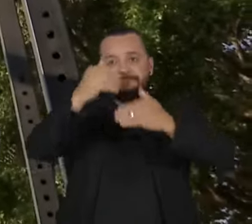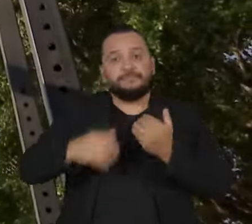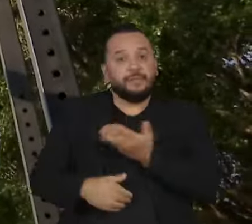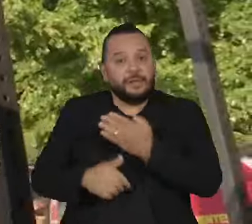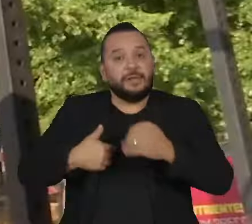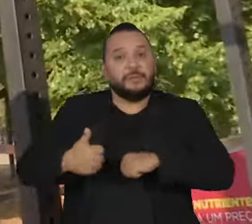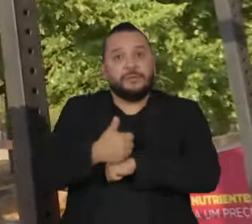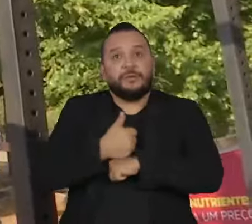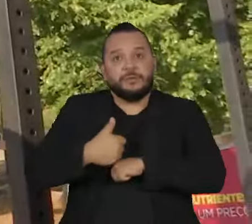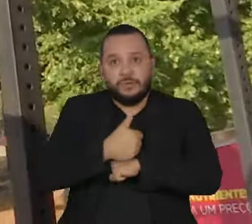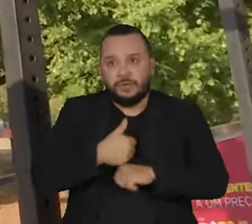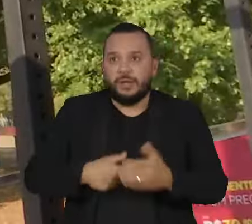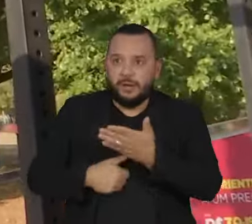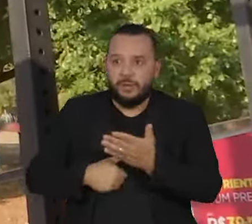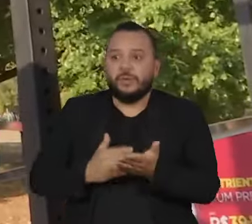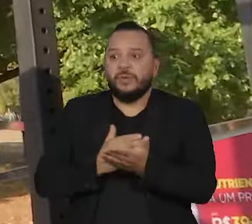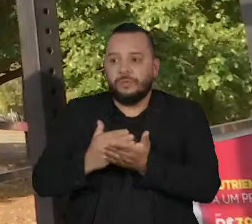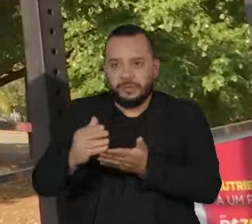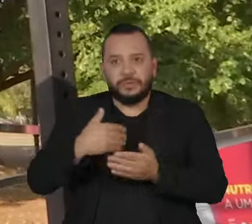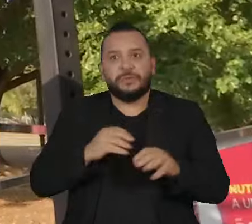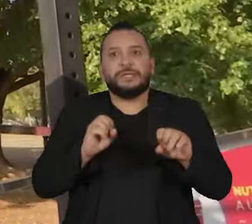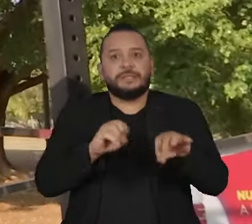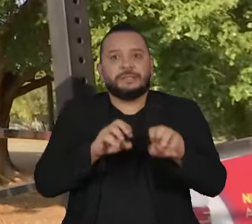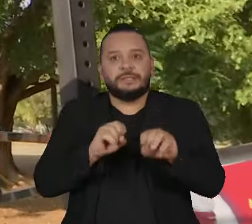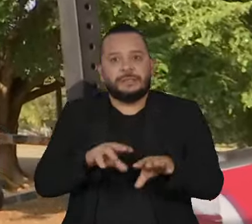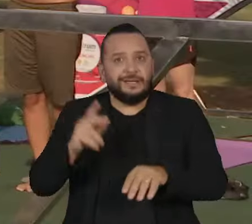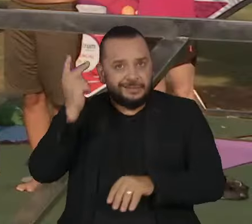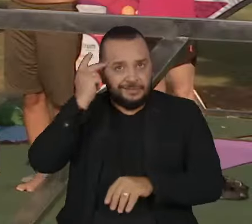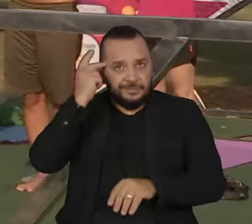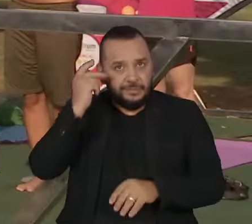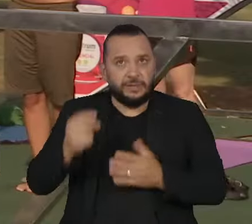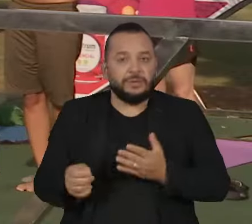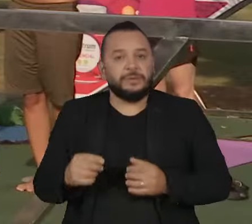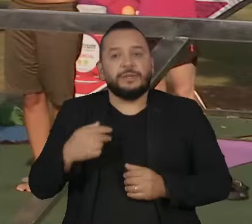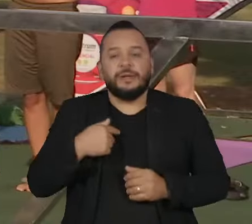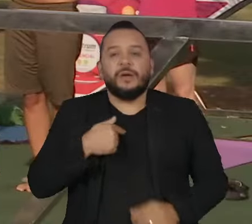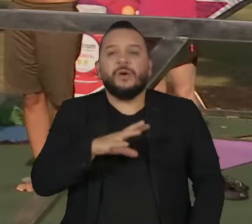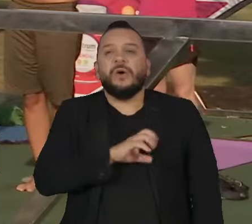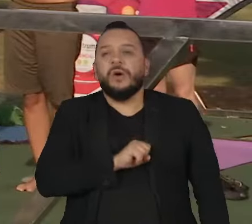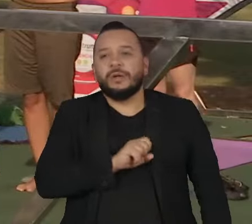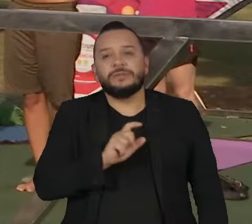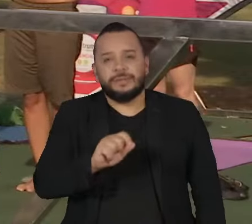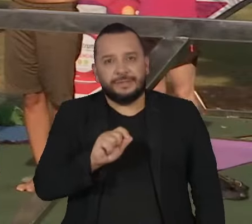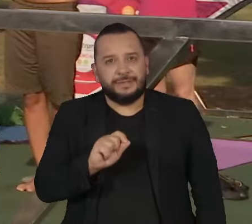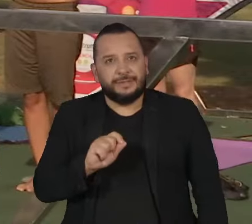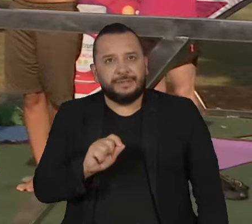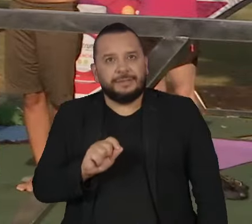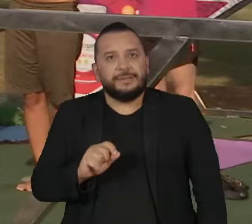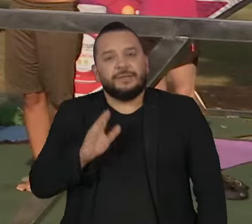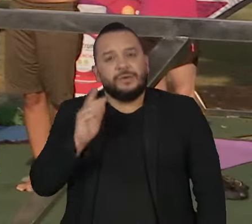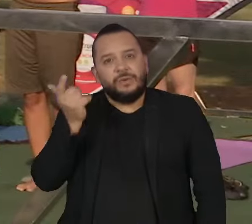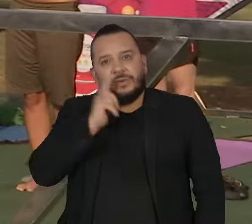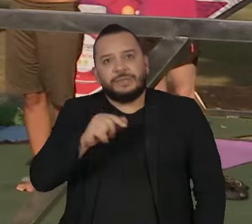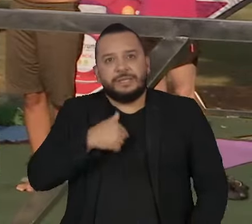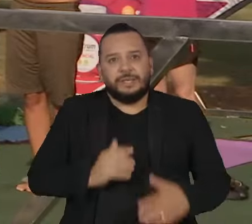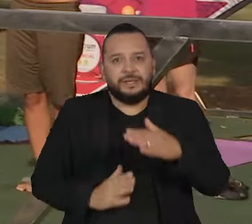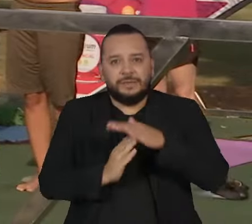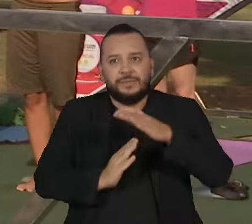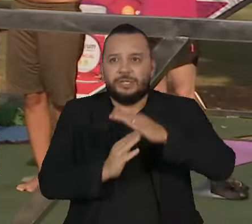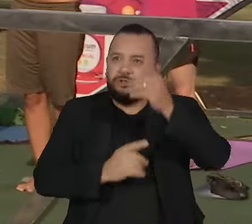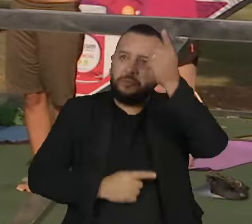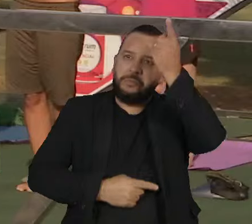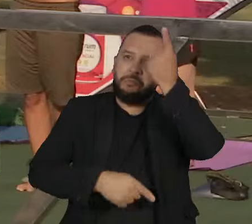na prática e passou a dar aulas nos parques de São Paulo. O que me atraiu foi a questão de superar, né, os seus limites também,